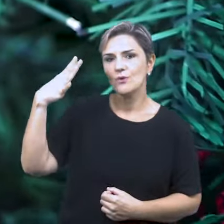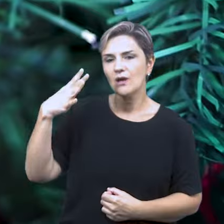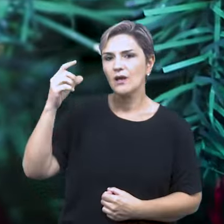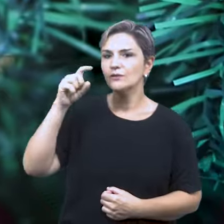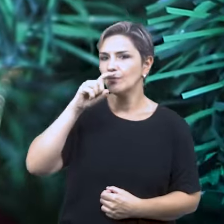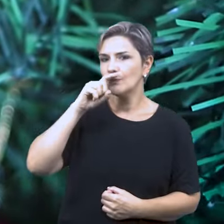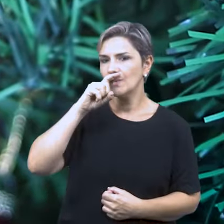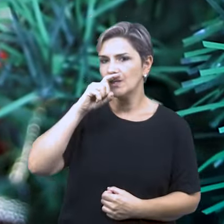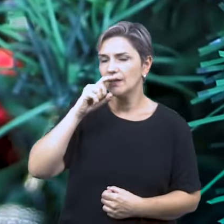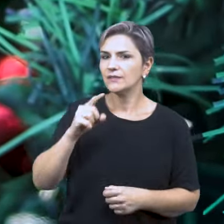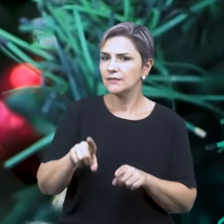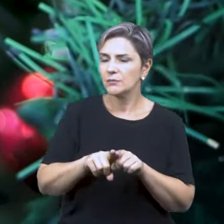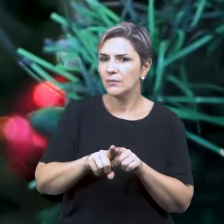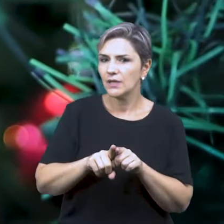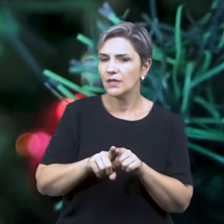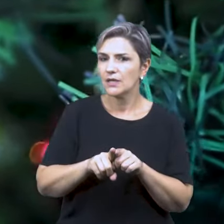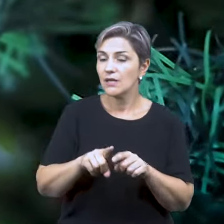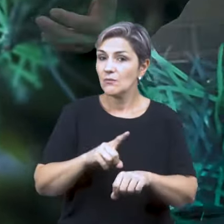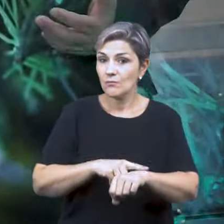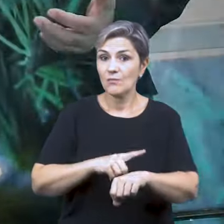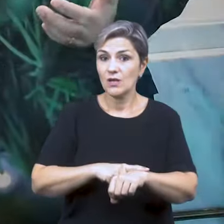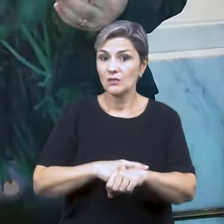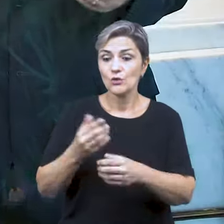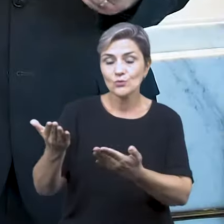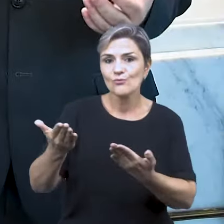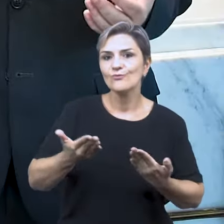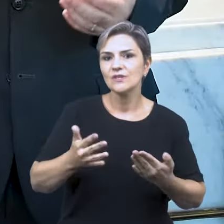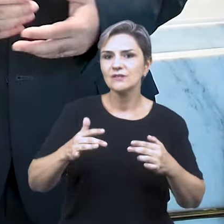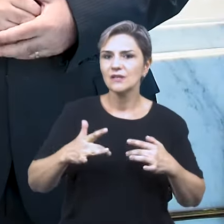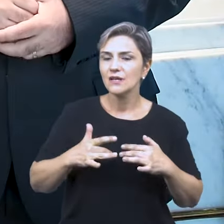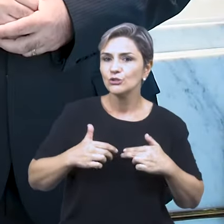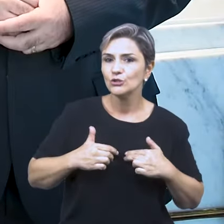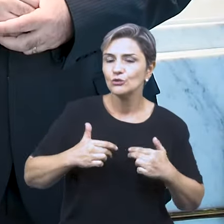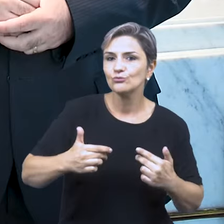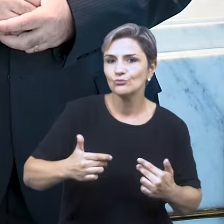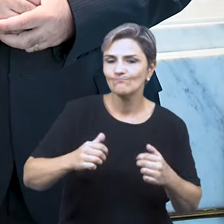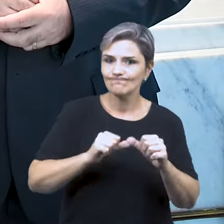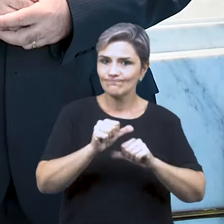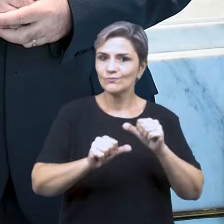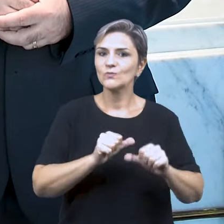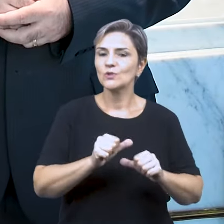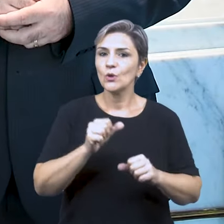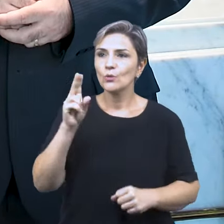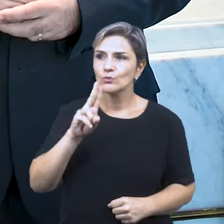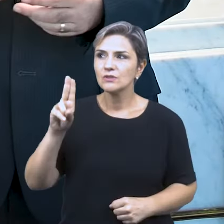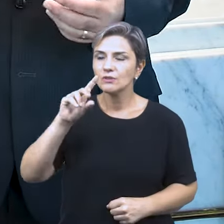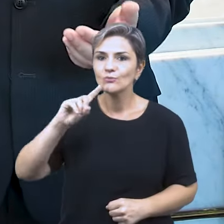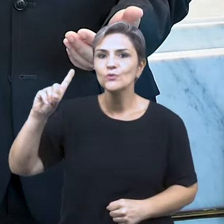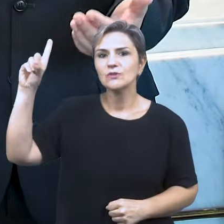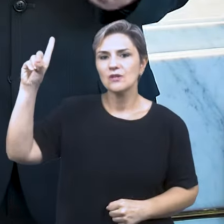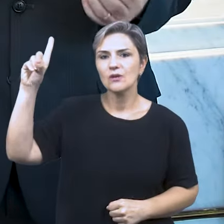pelo Pai. Também por isso, é uma época que nos convida a sermos agentes de transformação, instrumentos de Deus